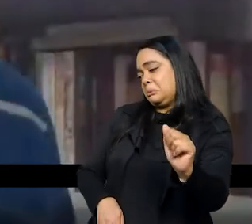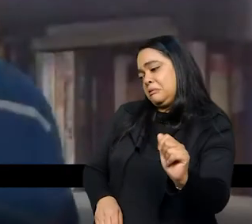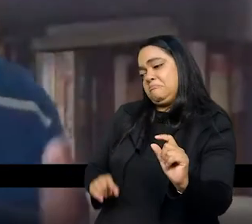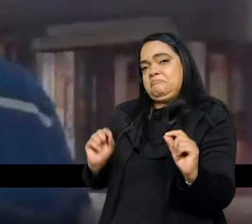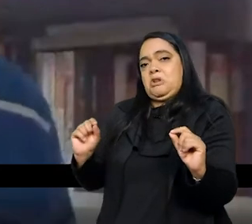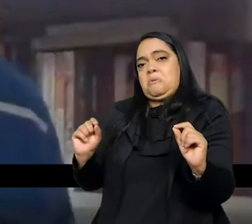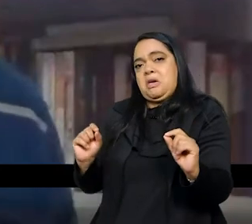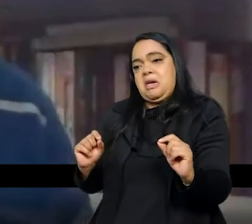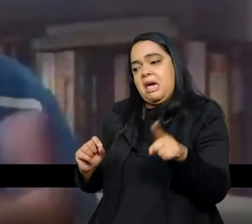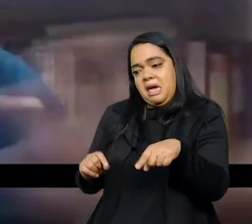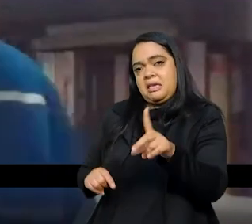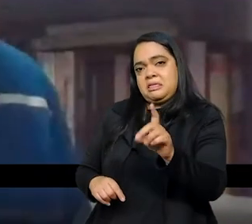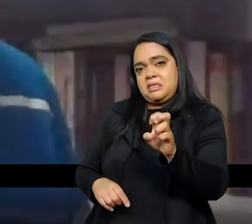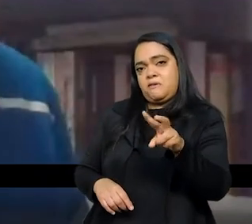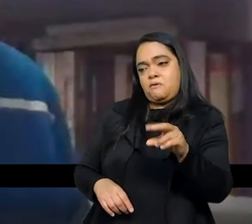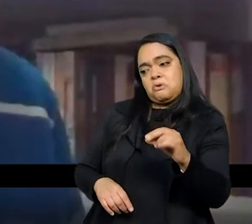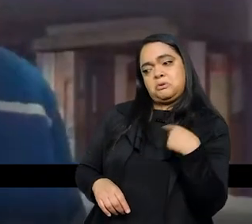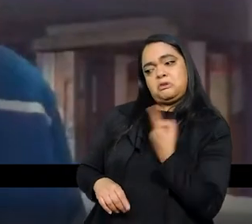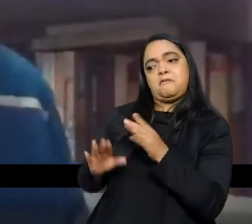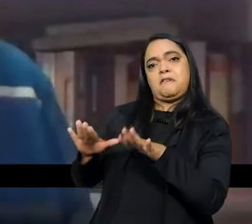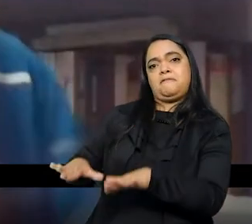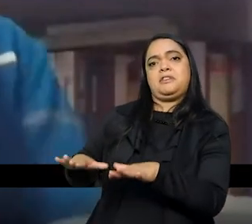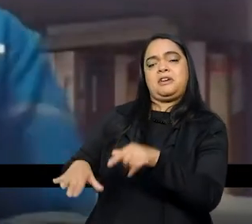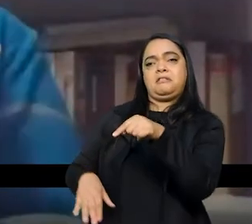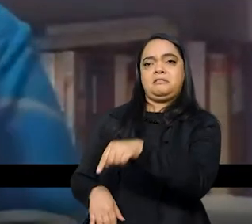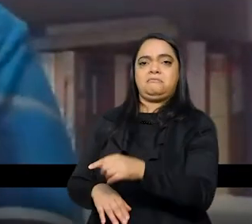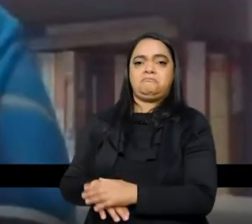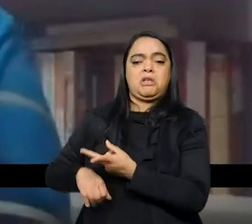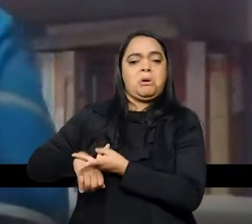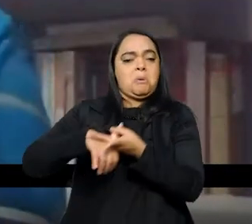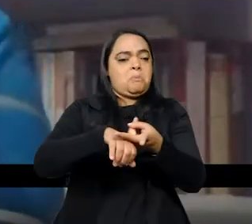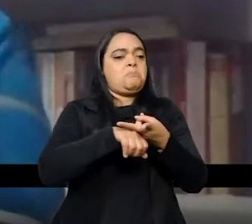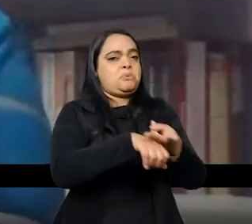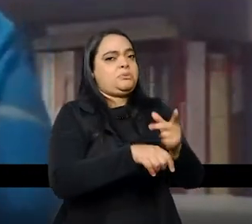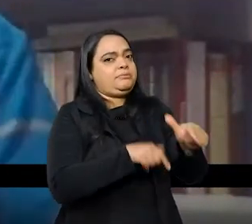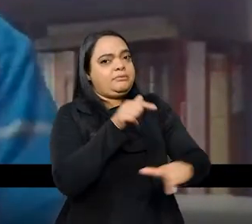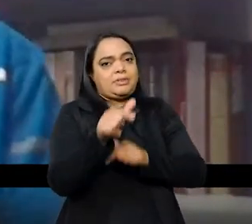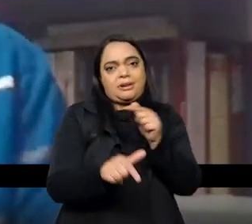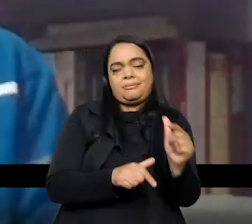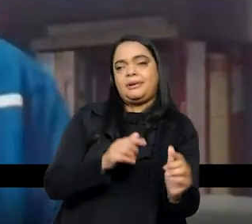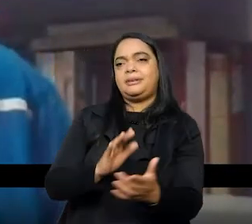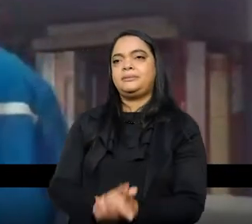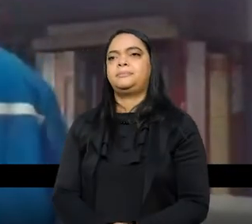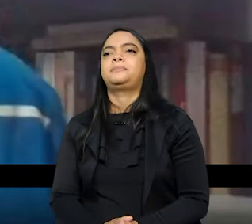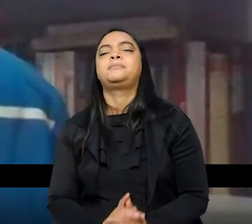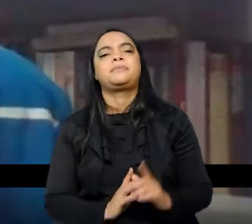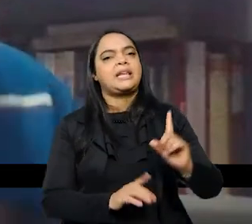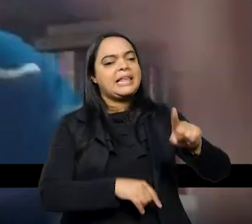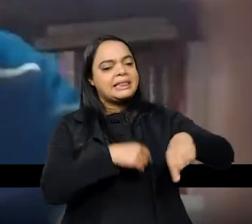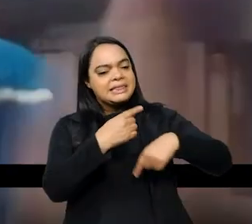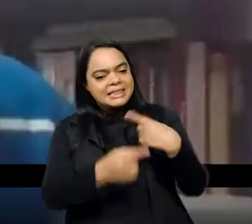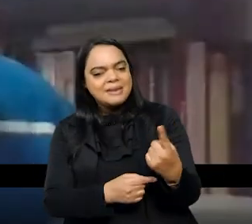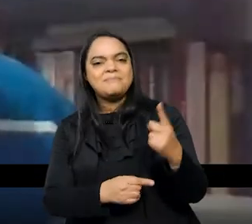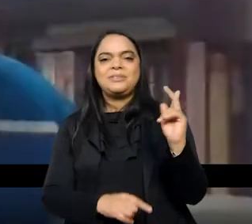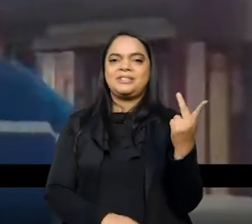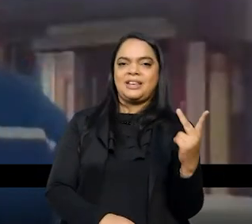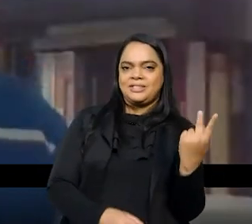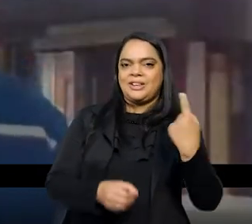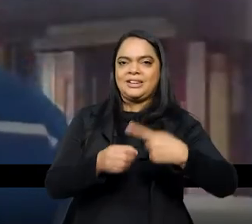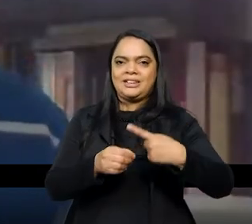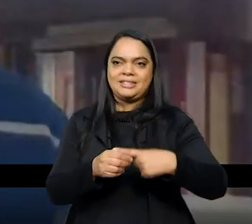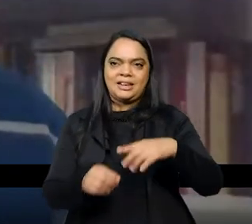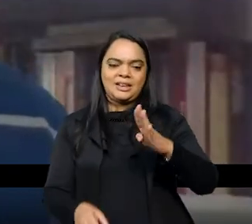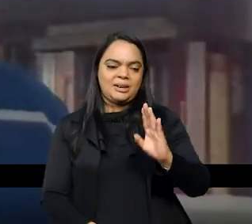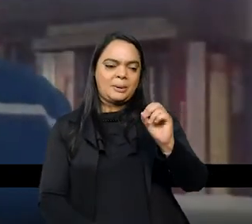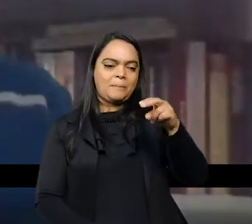aqui. Então, a procura do emprego, né? E depois eu descobri na própria história da cidade de Bonito, agora, depois das